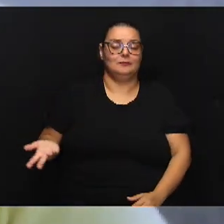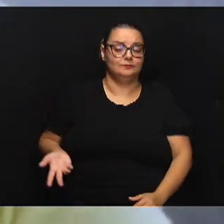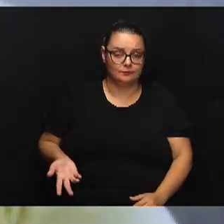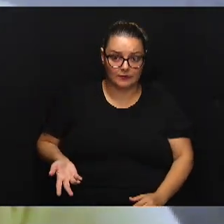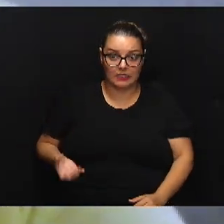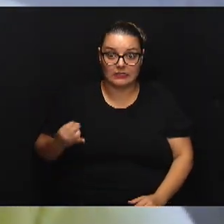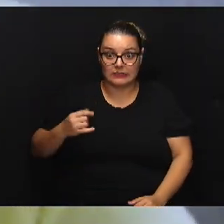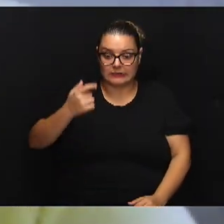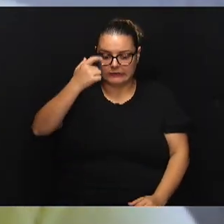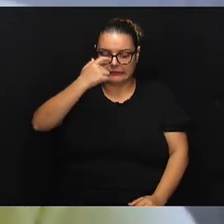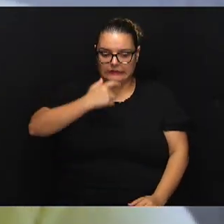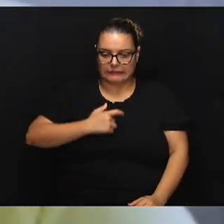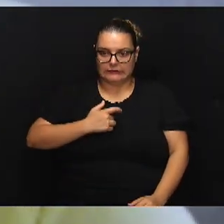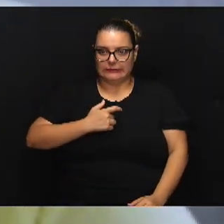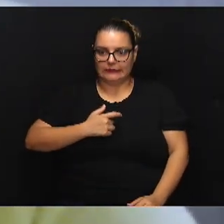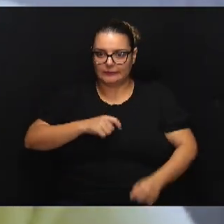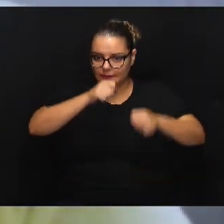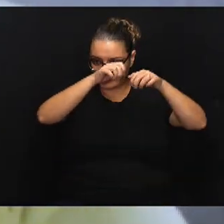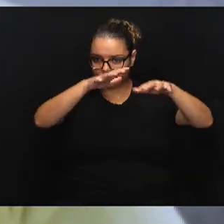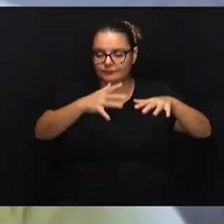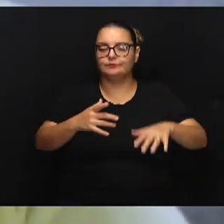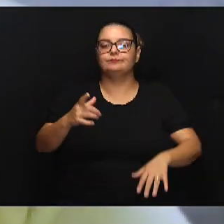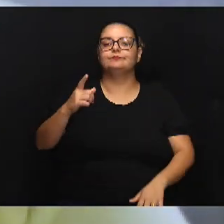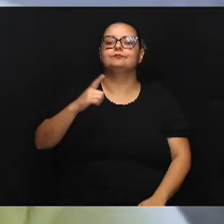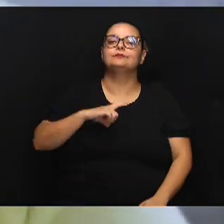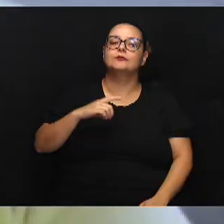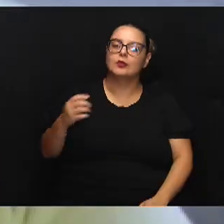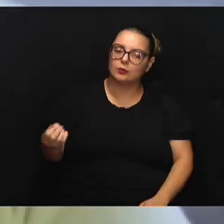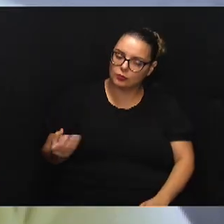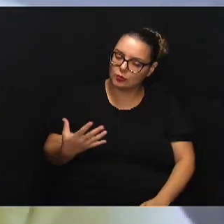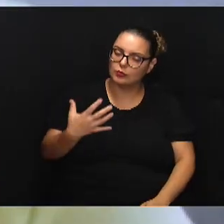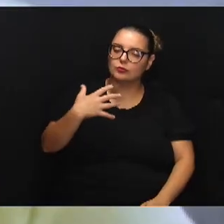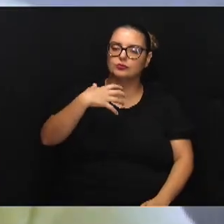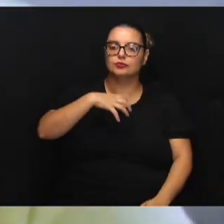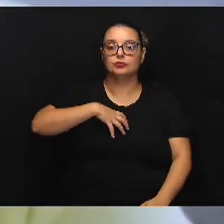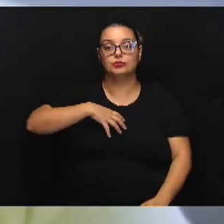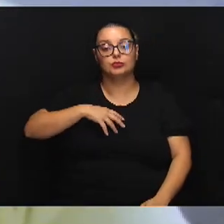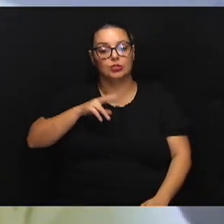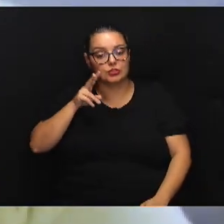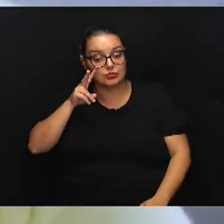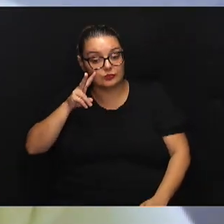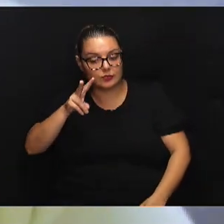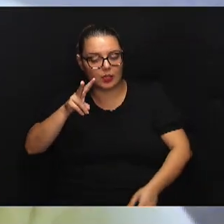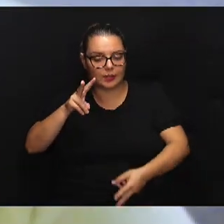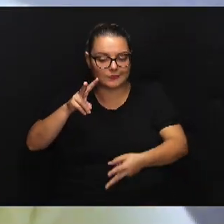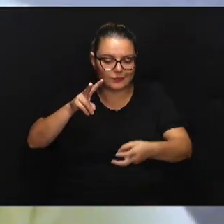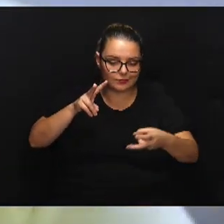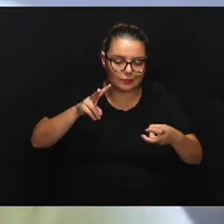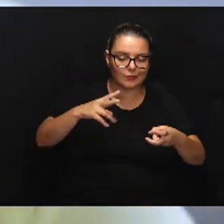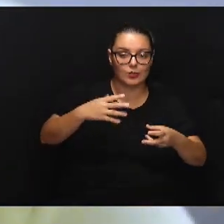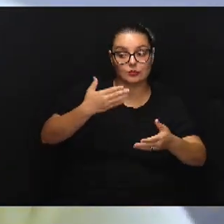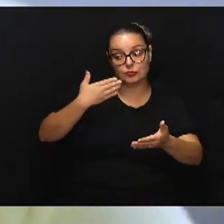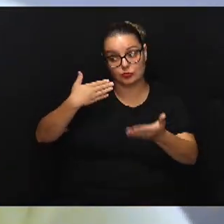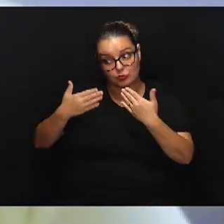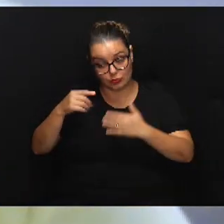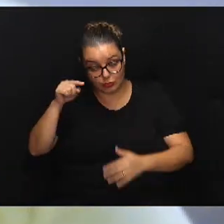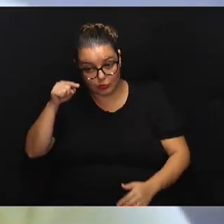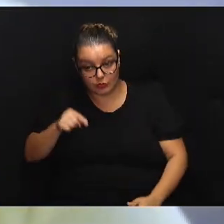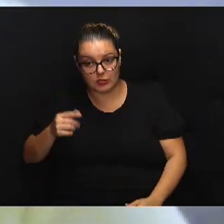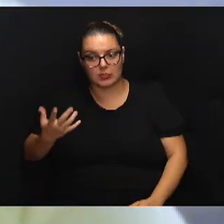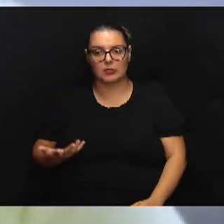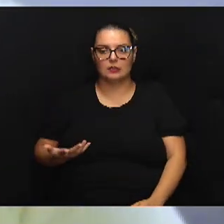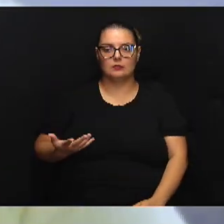lugar, ela teria que ter uma nova forma de ver, de conversar com ela, para que ela